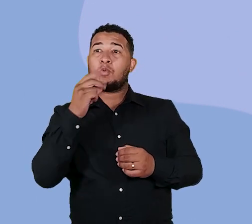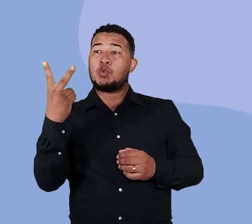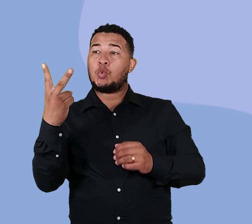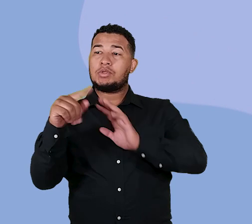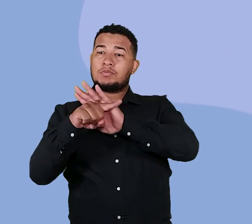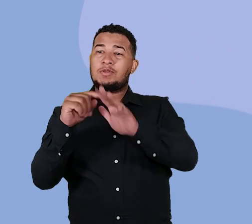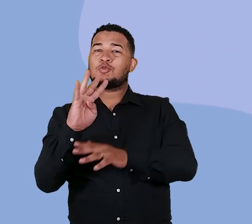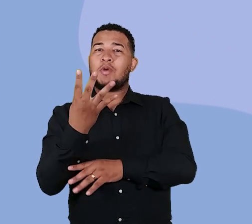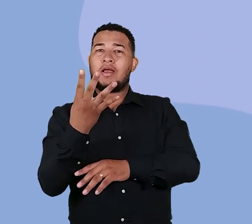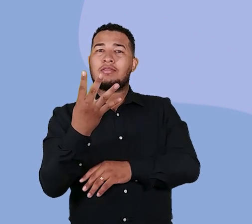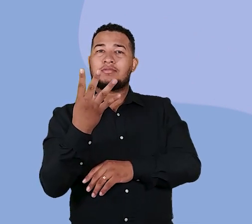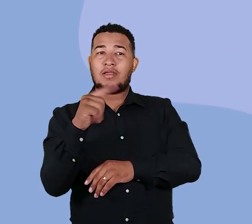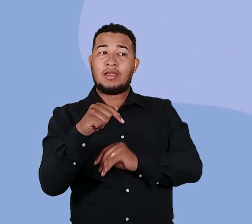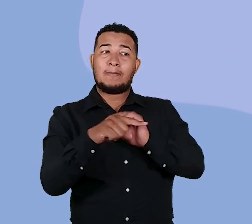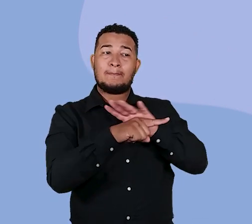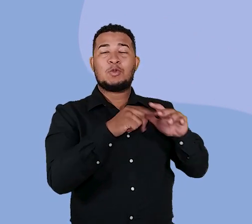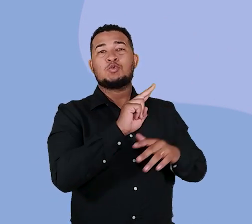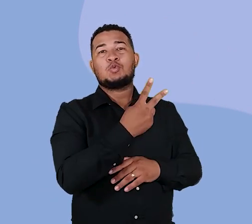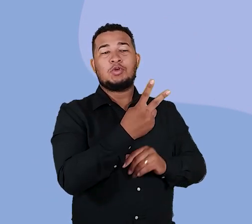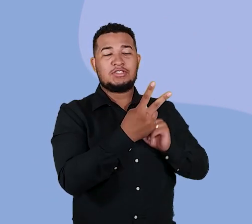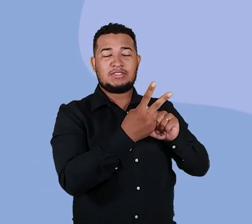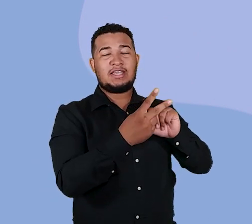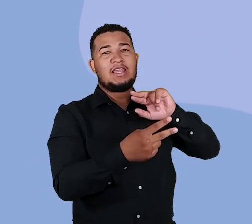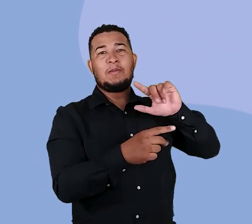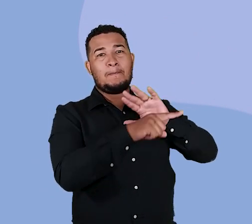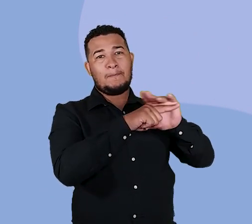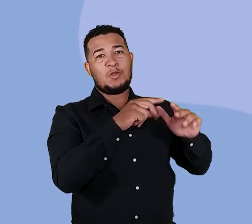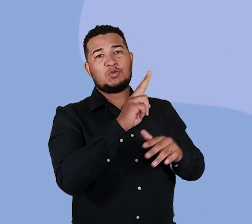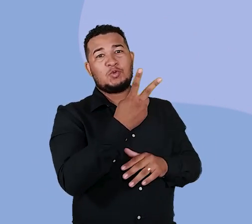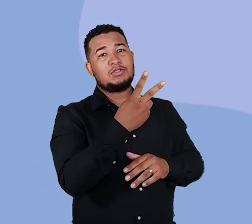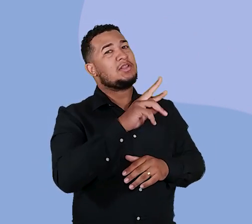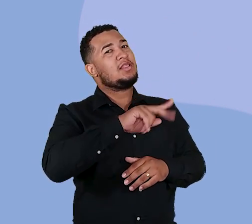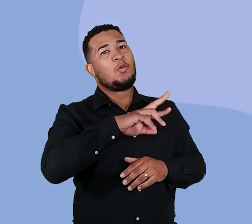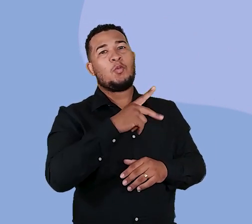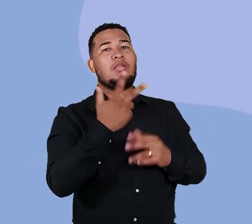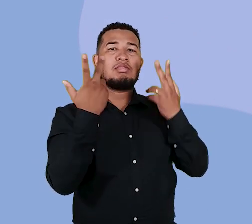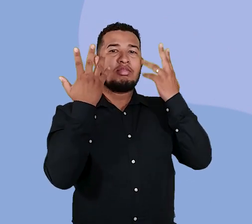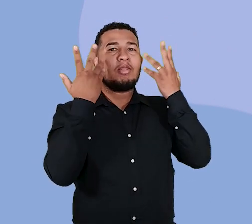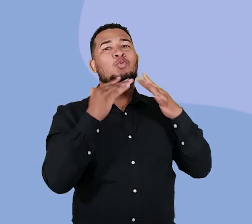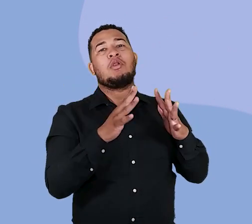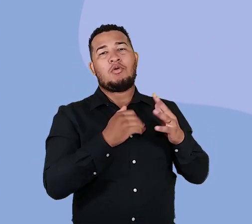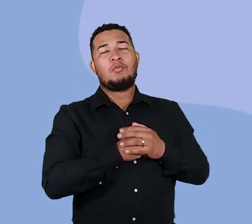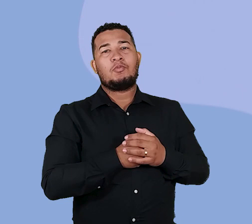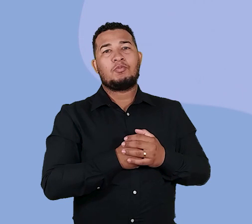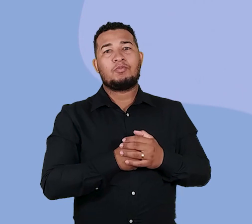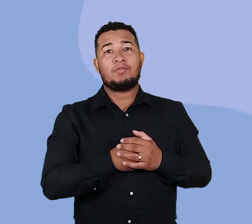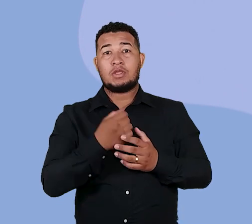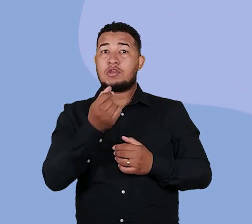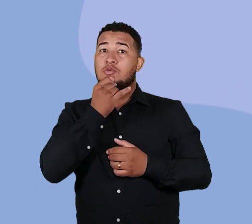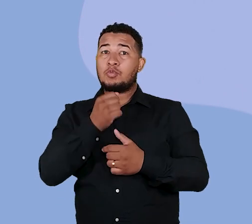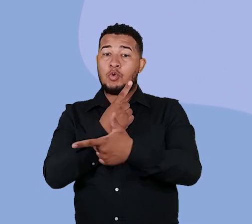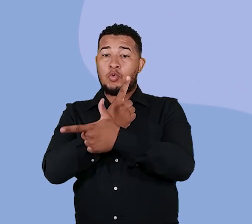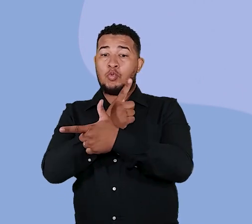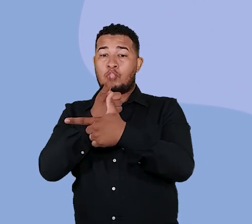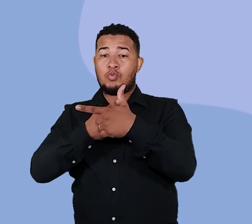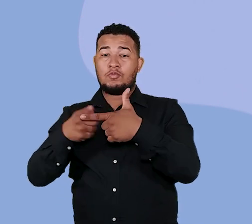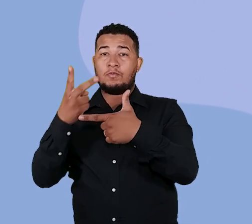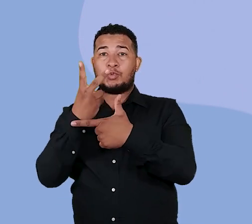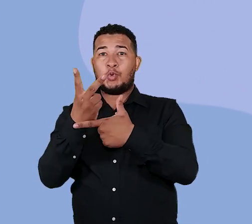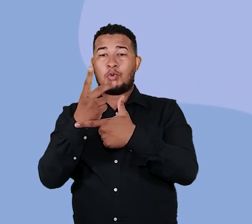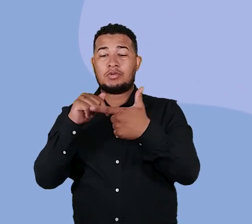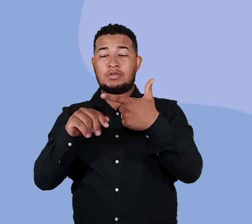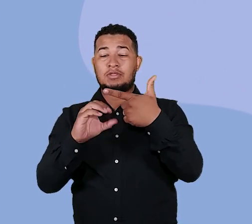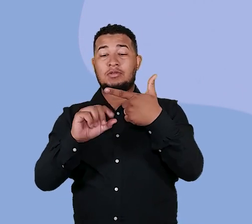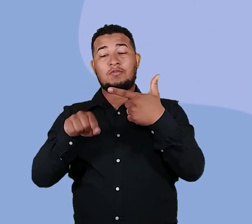resultado natural. 1 dividido por 2, isso vai dar 0,5. E 0,5 também não é